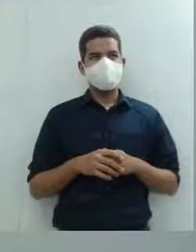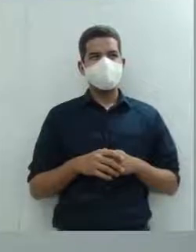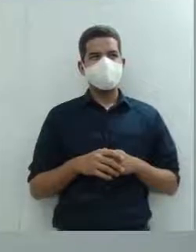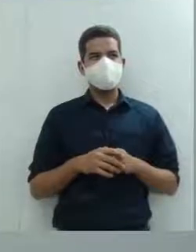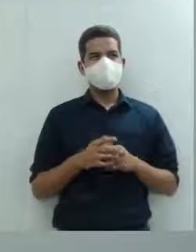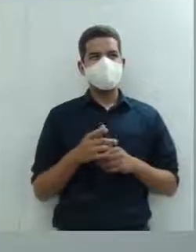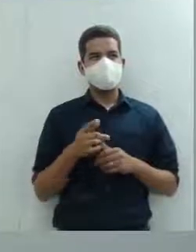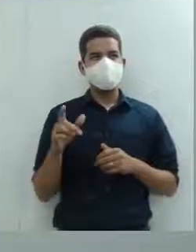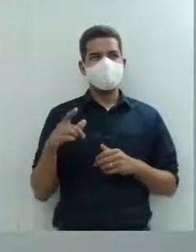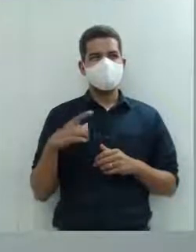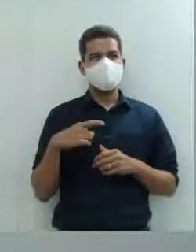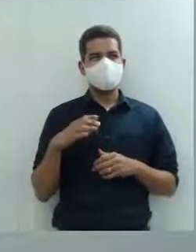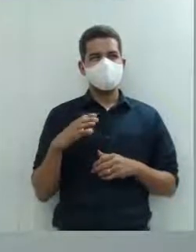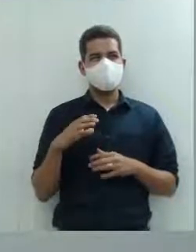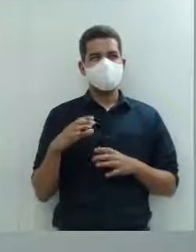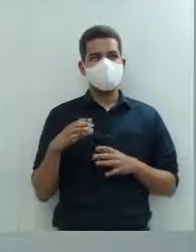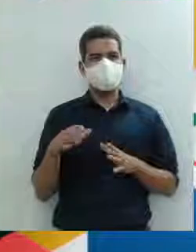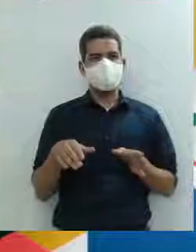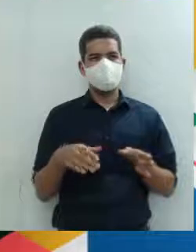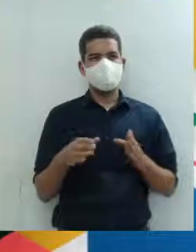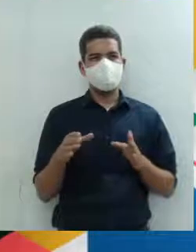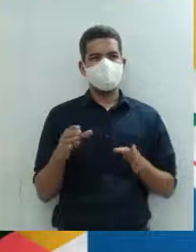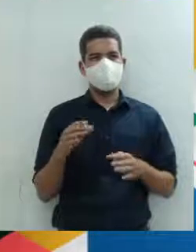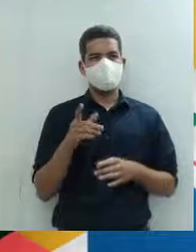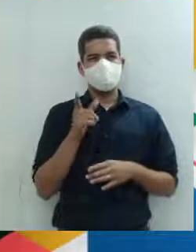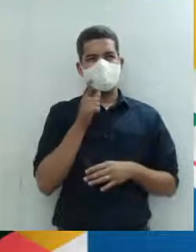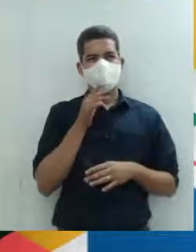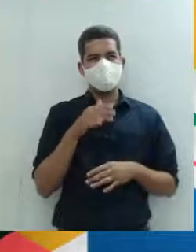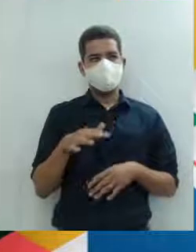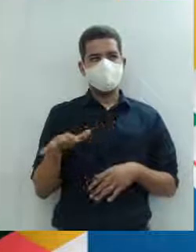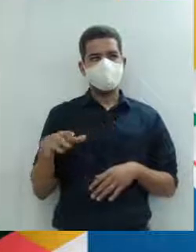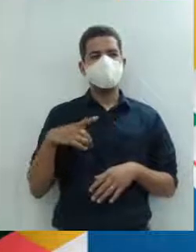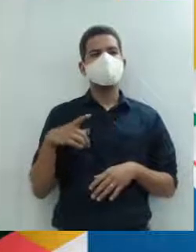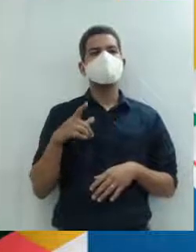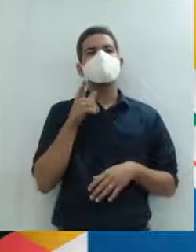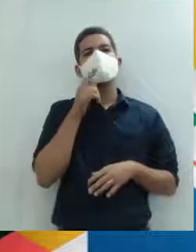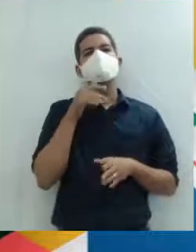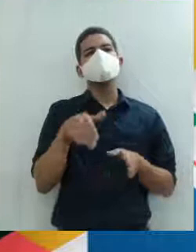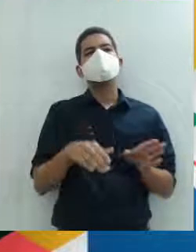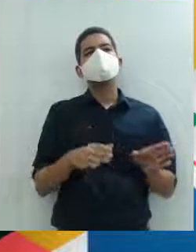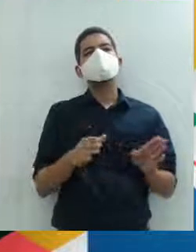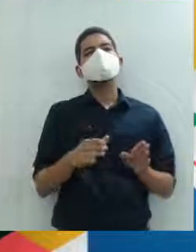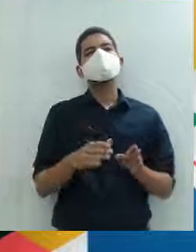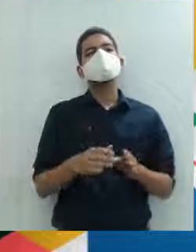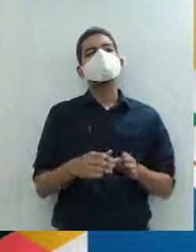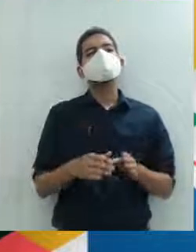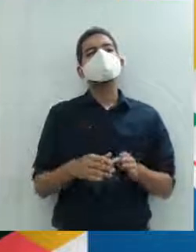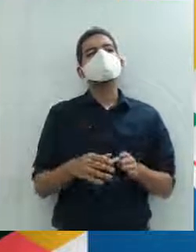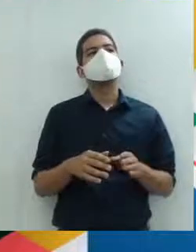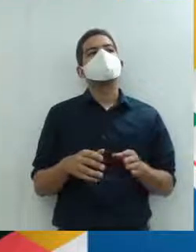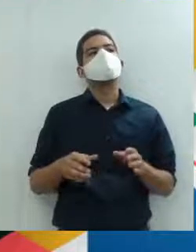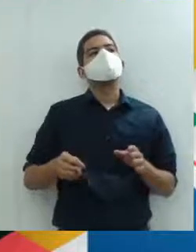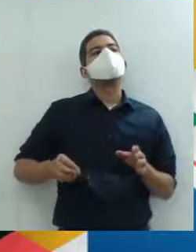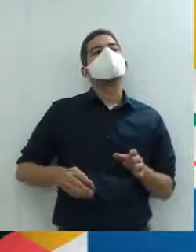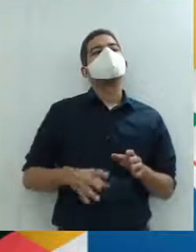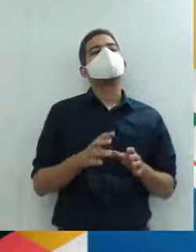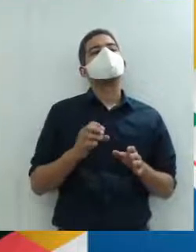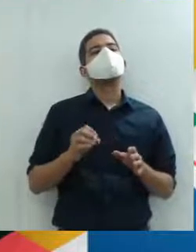fator climático é as correntes marítimas, que são rios, né? Rios de águas com pressão e